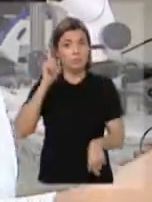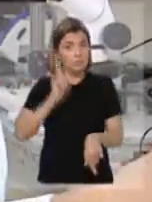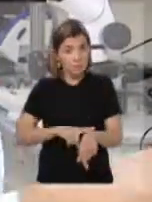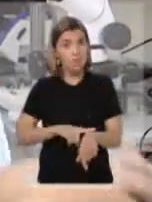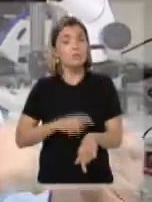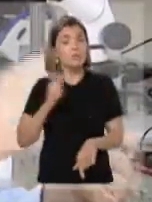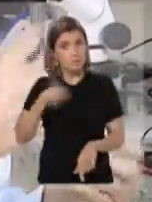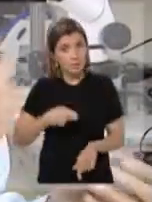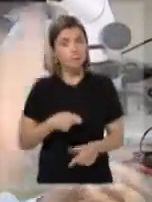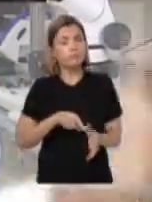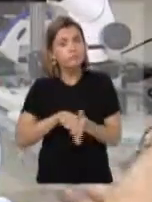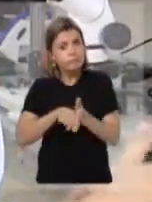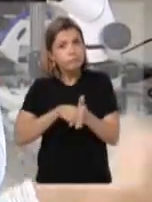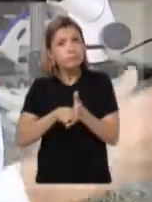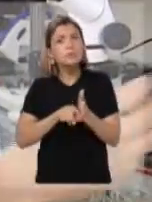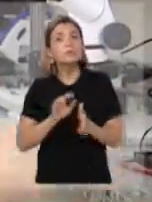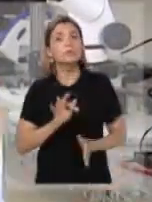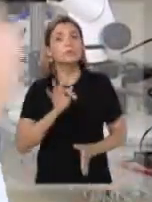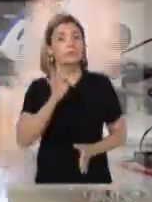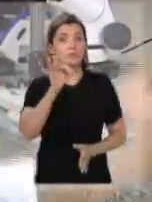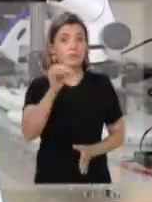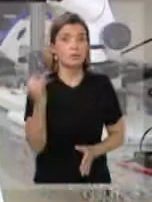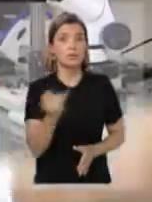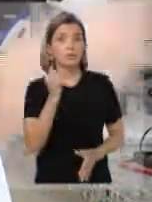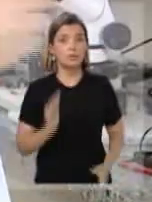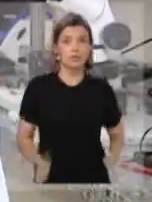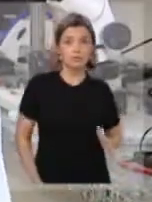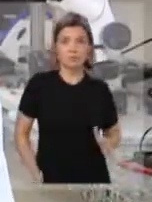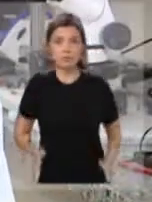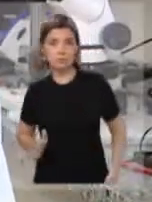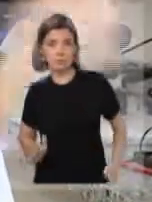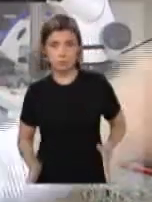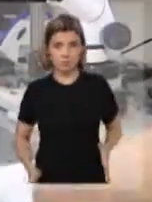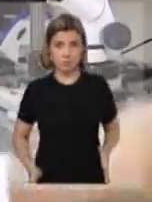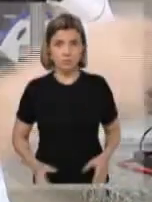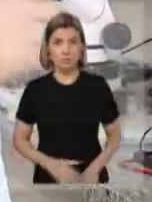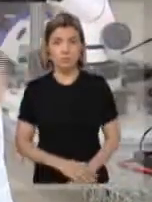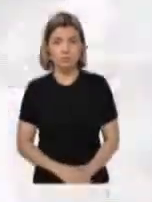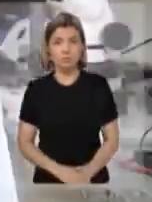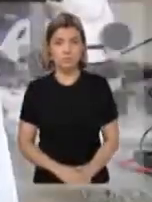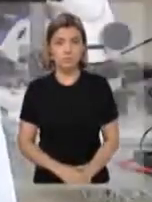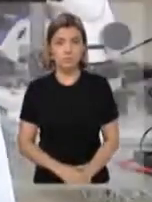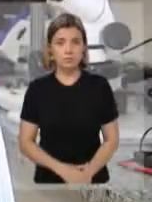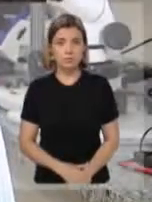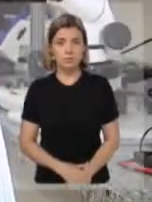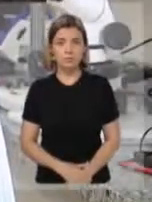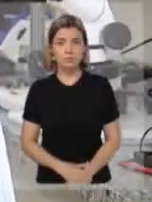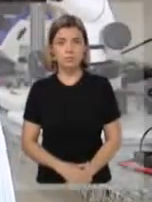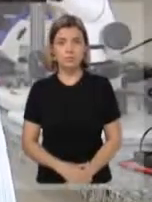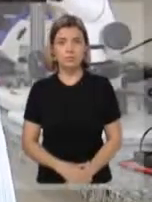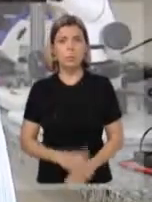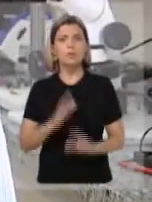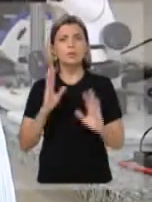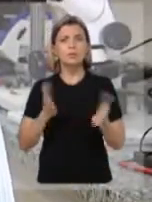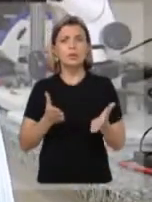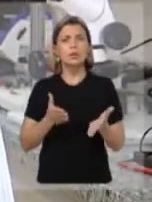imediatamente para comandos que controlam braços robóticos, por exemplo. Ele comprova